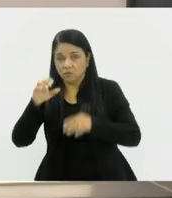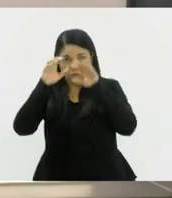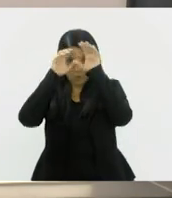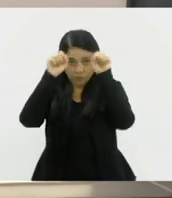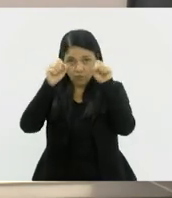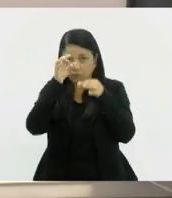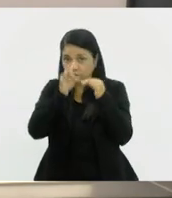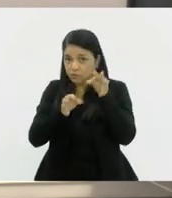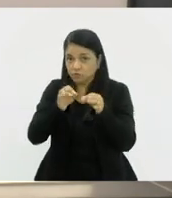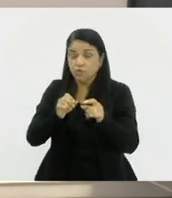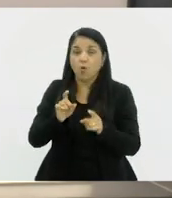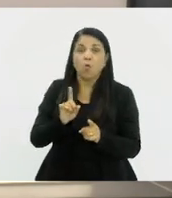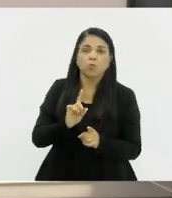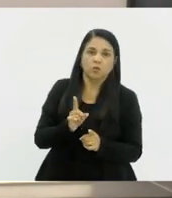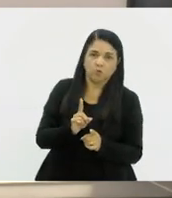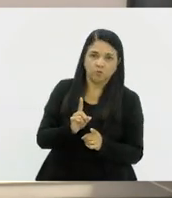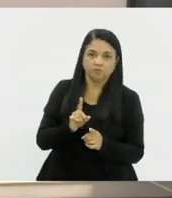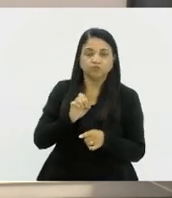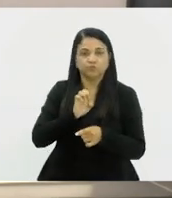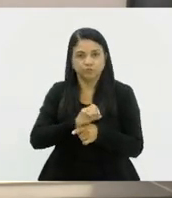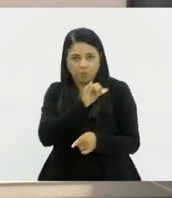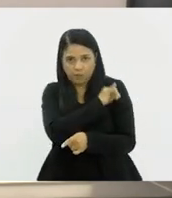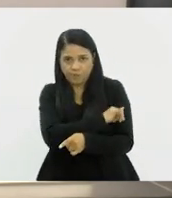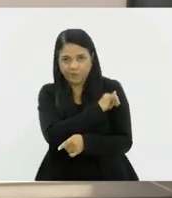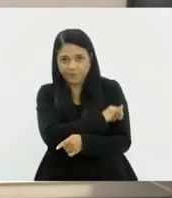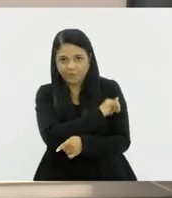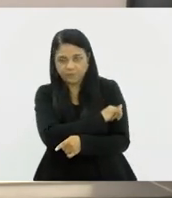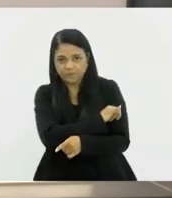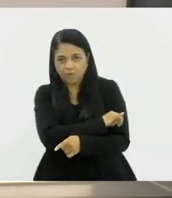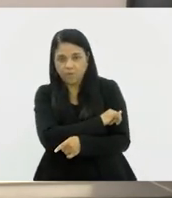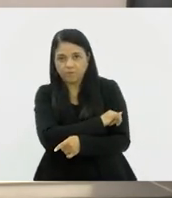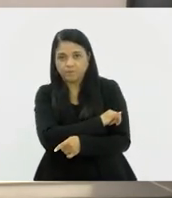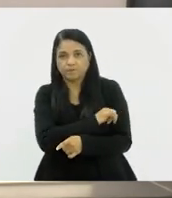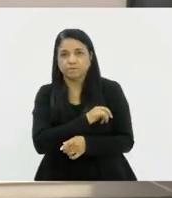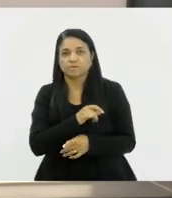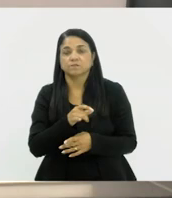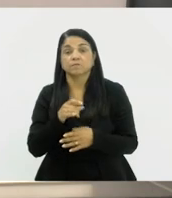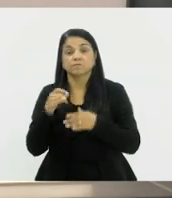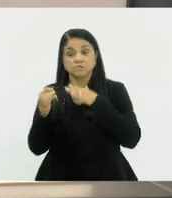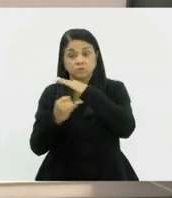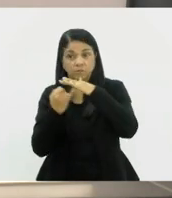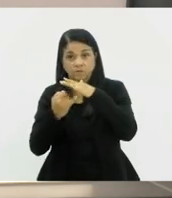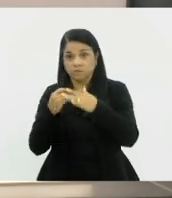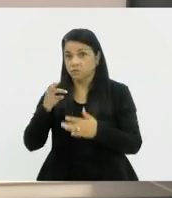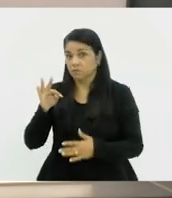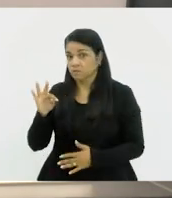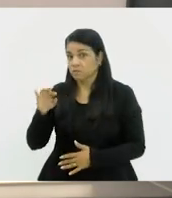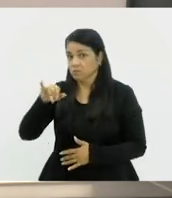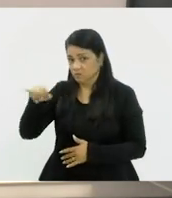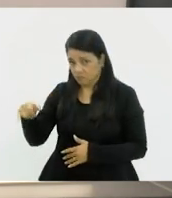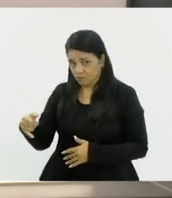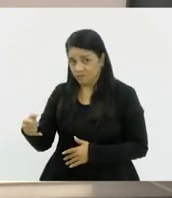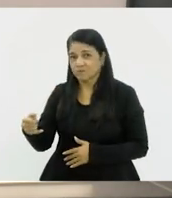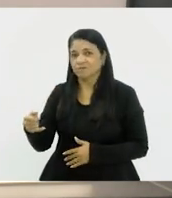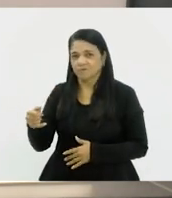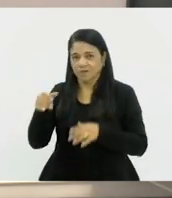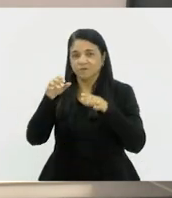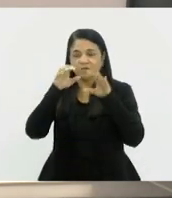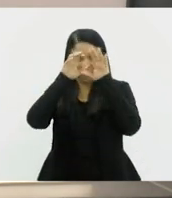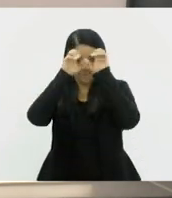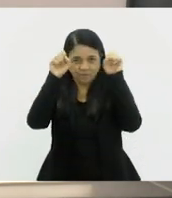ou não no âmbito do Estado do Rio de Janeiro órgão especial do TJ órgão especial do tribunal de